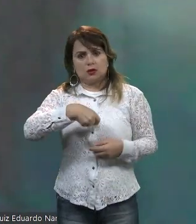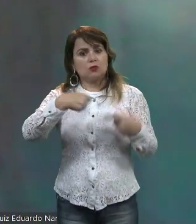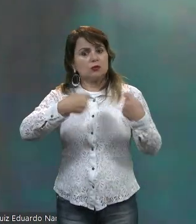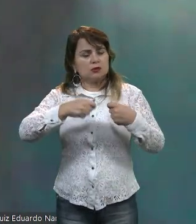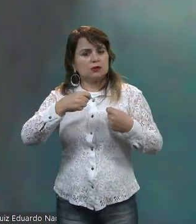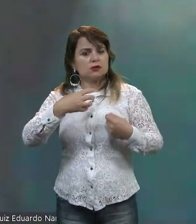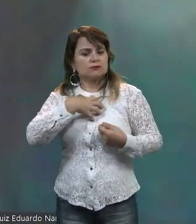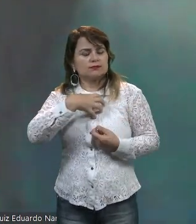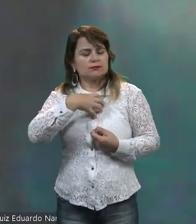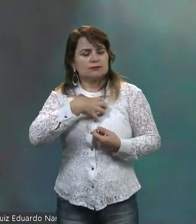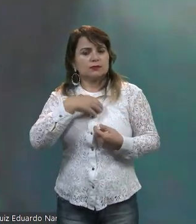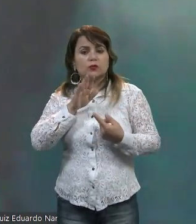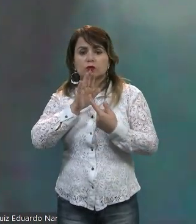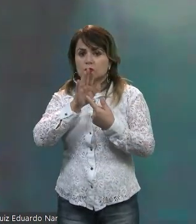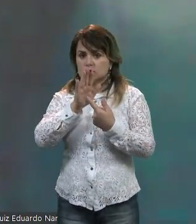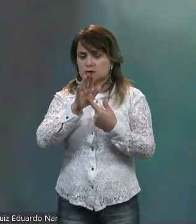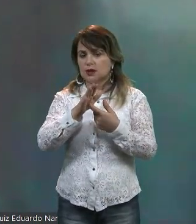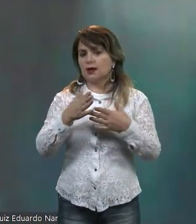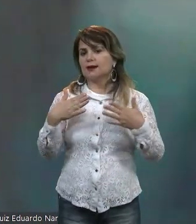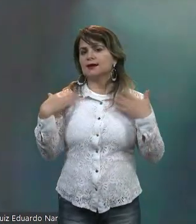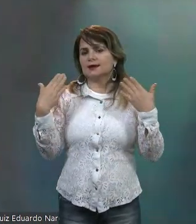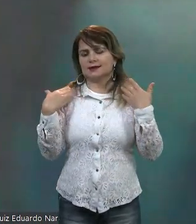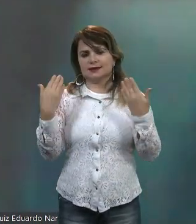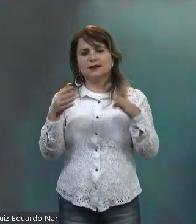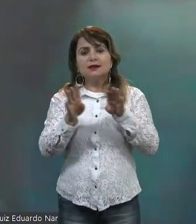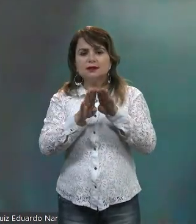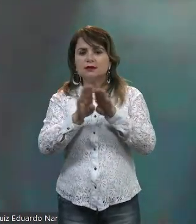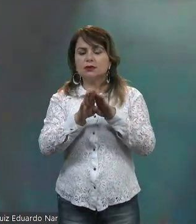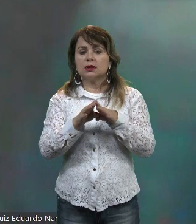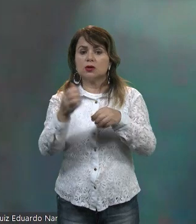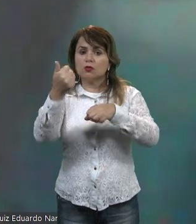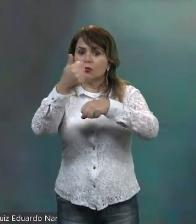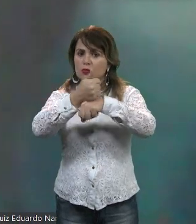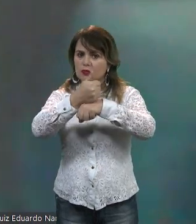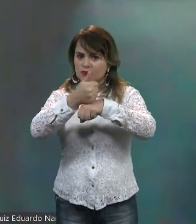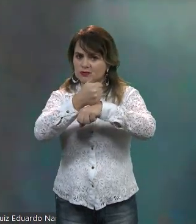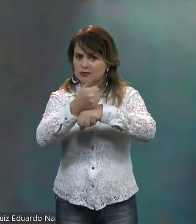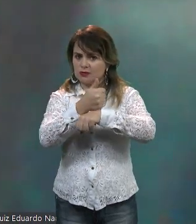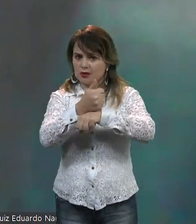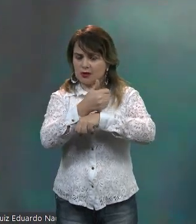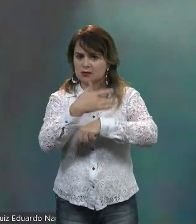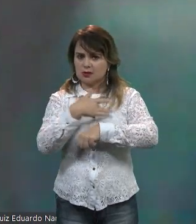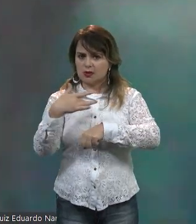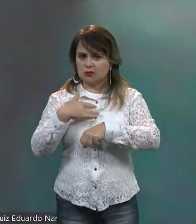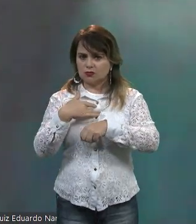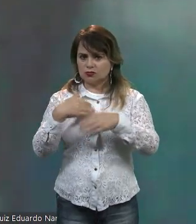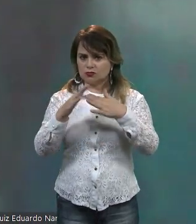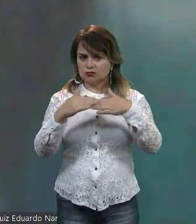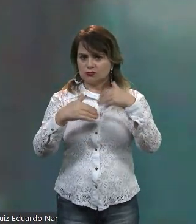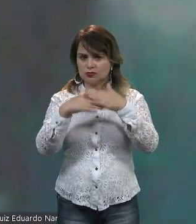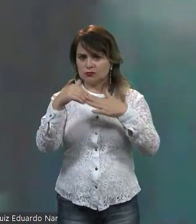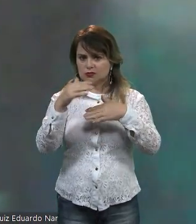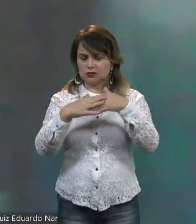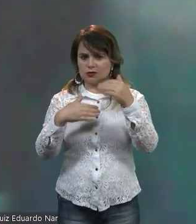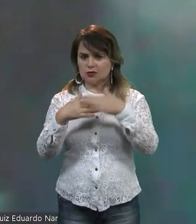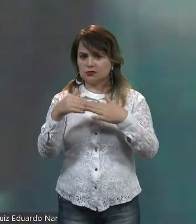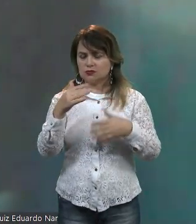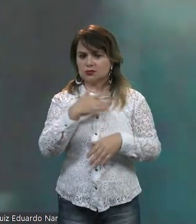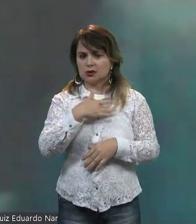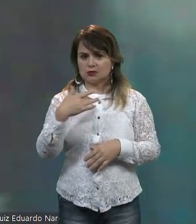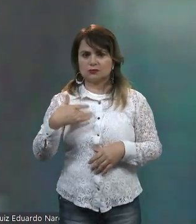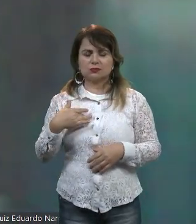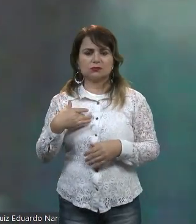ou cumprimentar os nossos profissionais de saúde. Sem sombra de dúvida, desde aqueles que estão